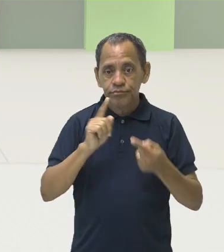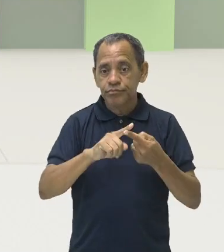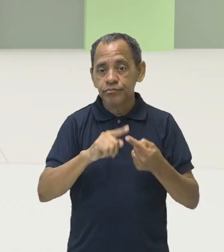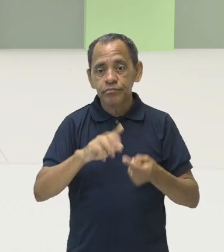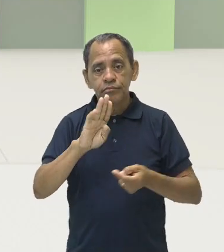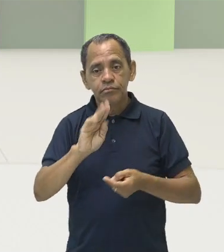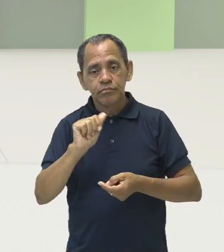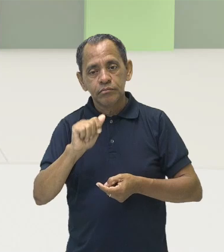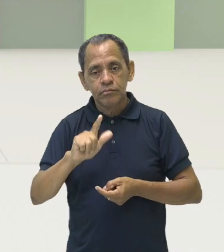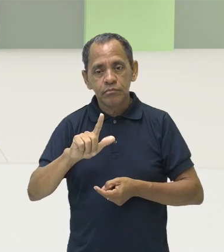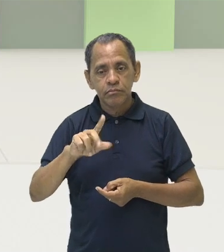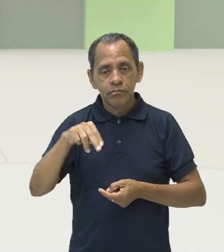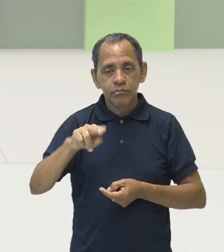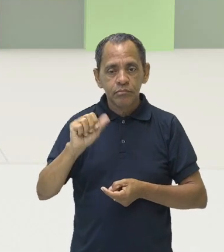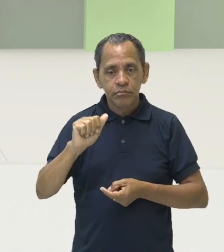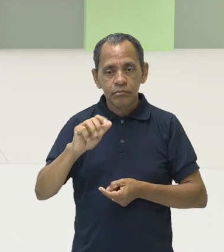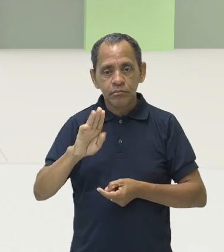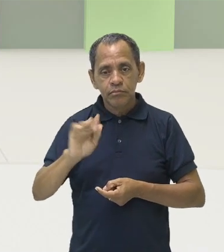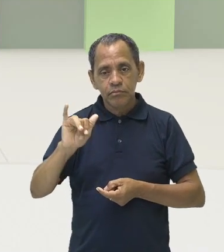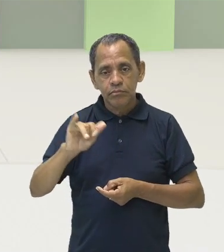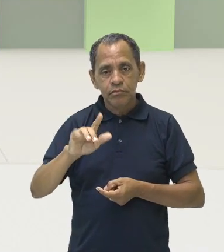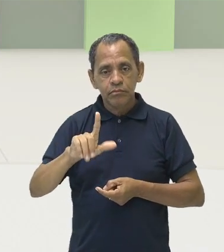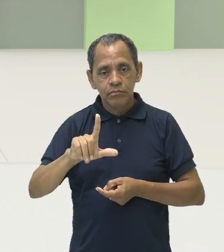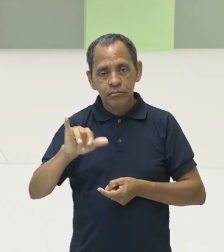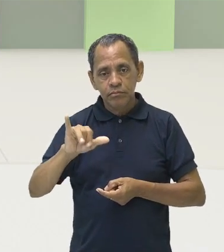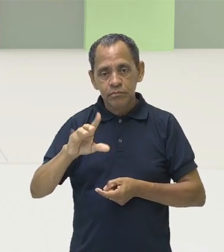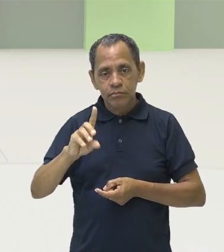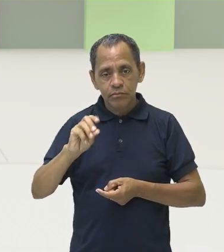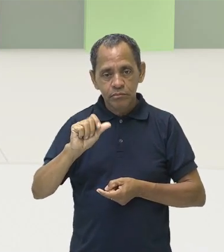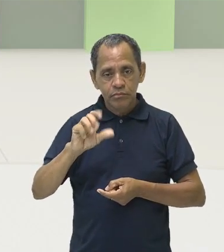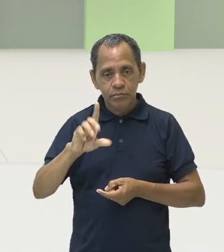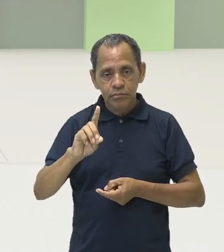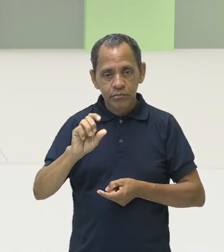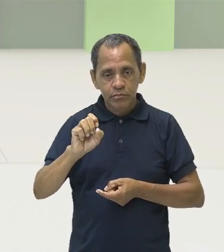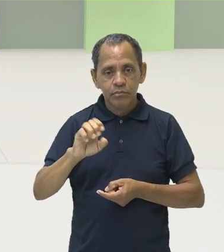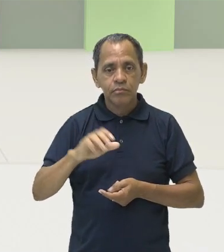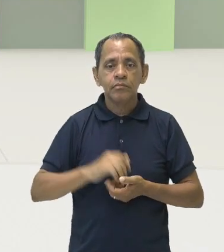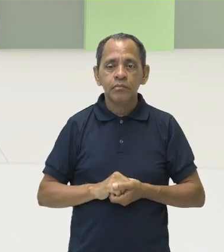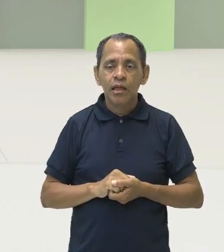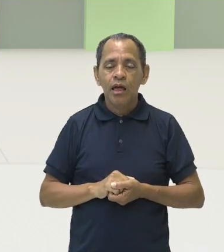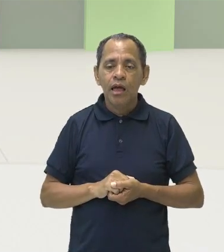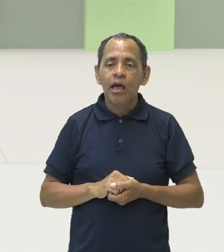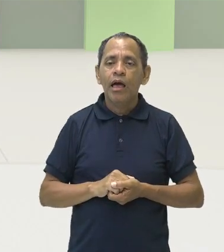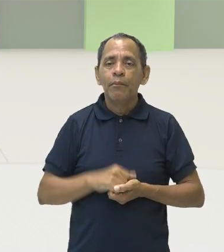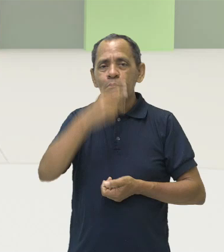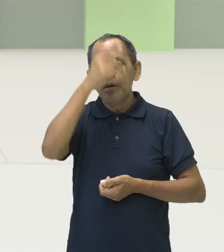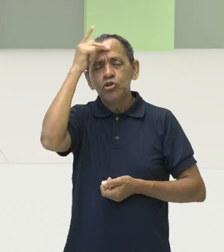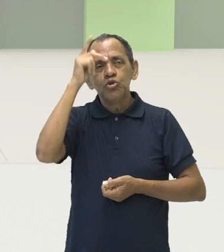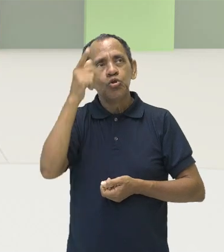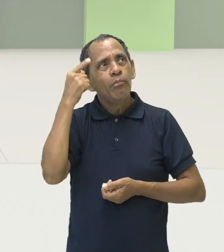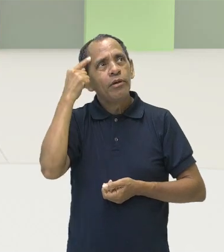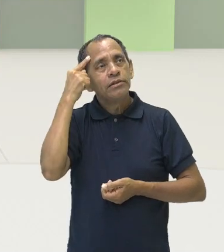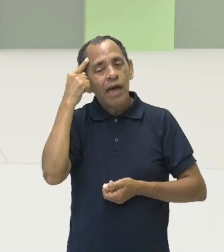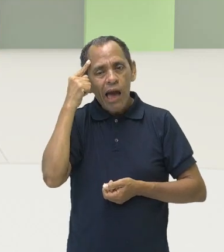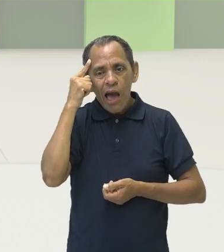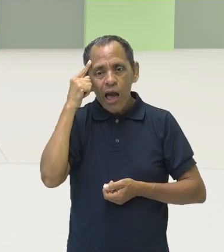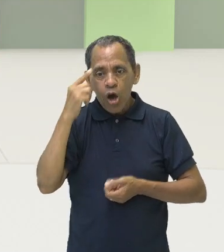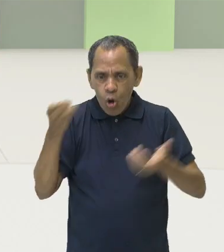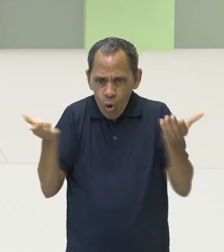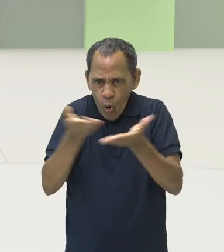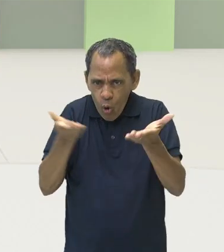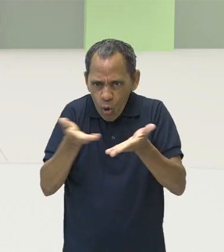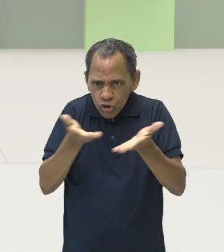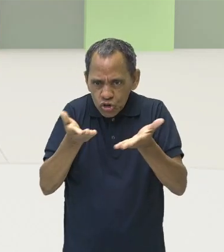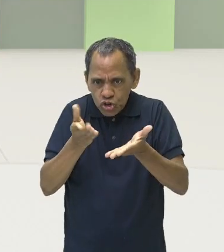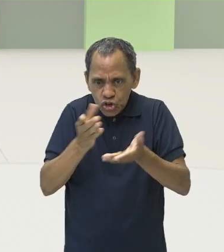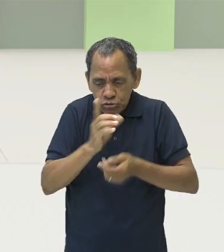aquela água que é destinada para fins de recreação, né? Quando a gente vai, eu vou para um banho, dia de domingo vai para um banho. Então, os padrões